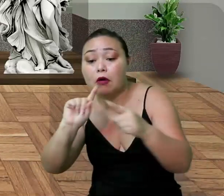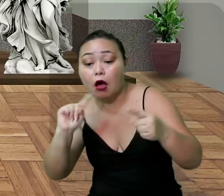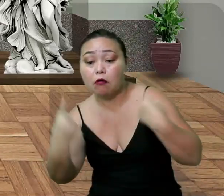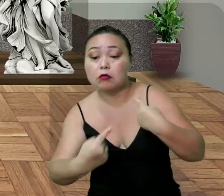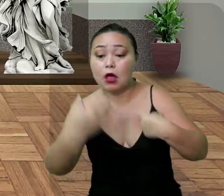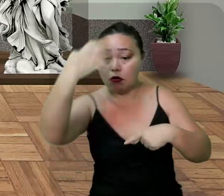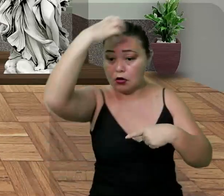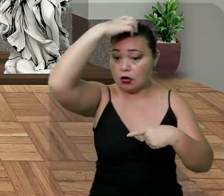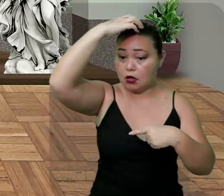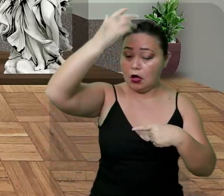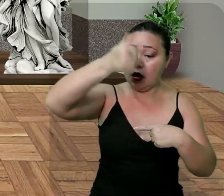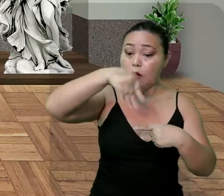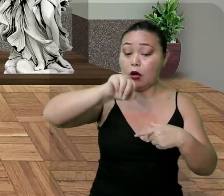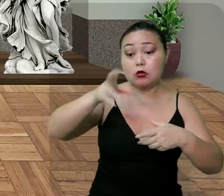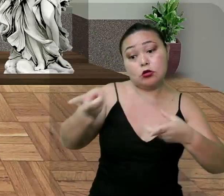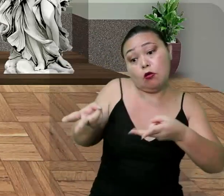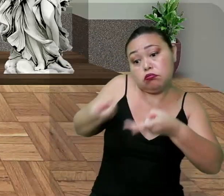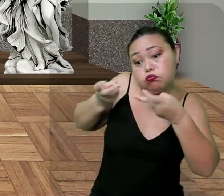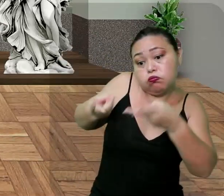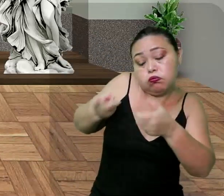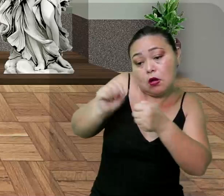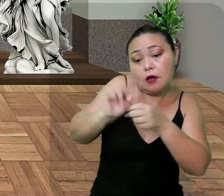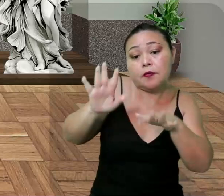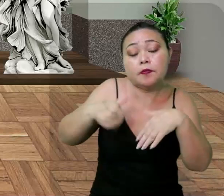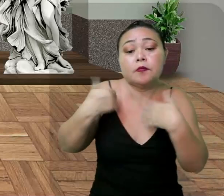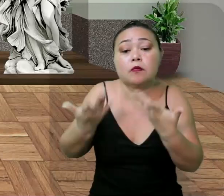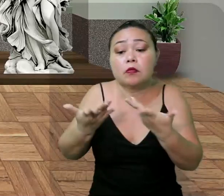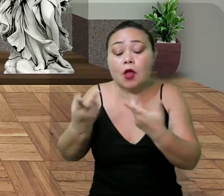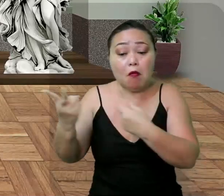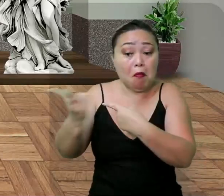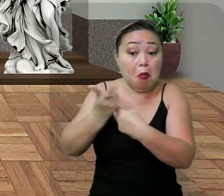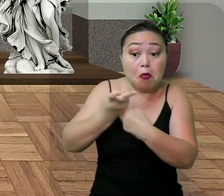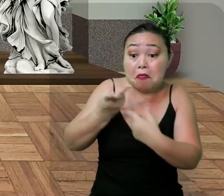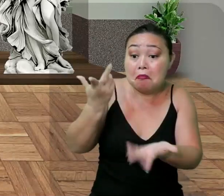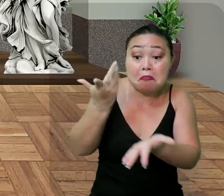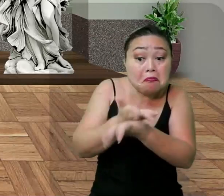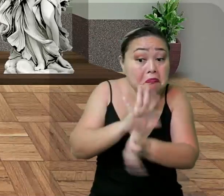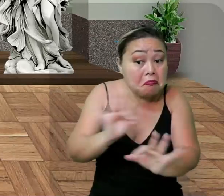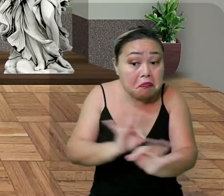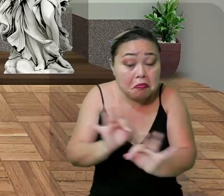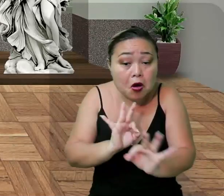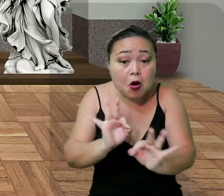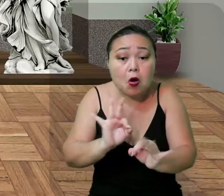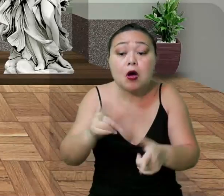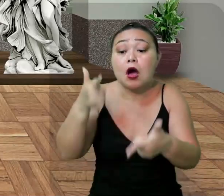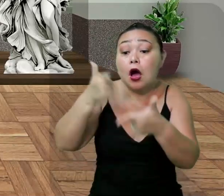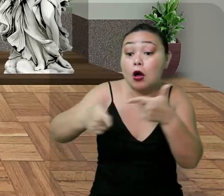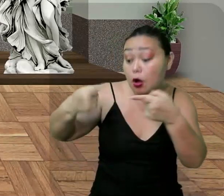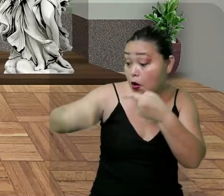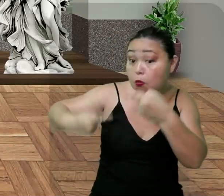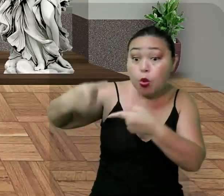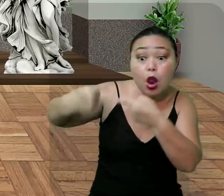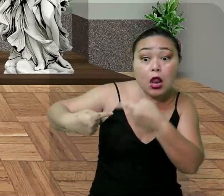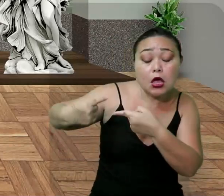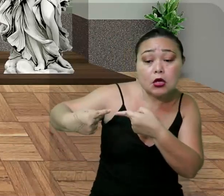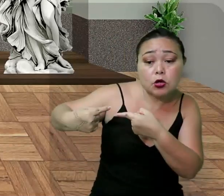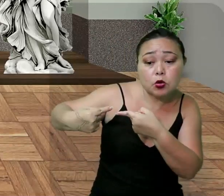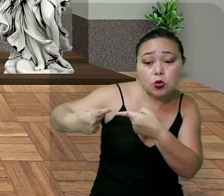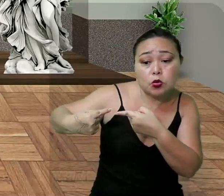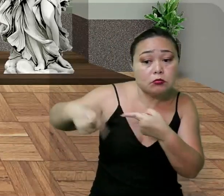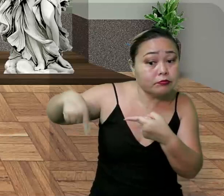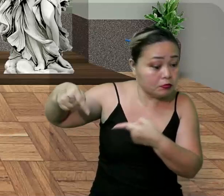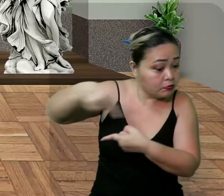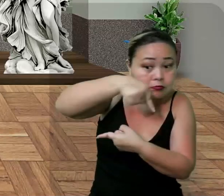nobreza, que só consome, a proteção estava indo embora. Eu tenho uma crise política